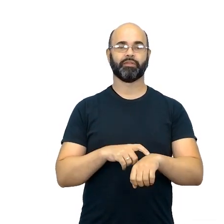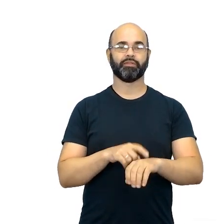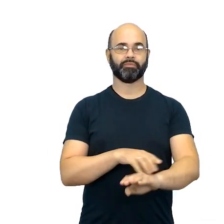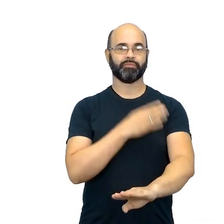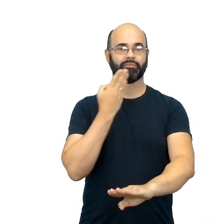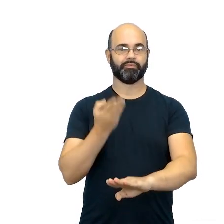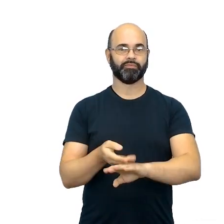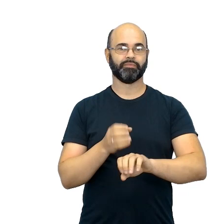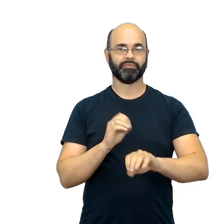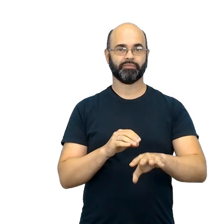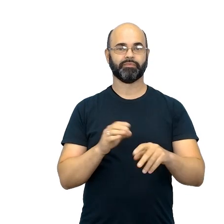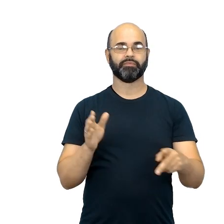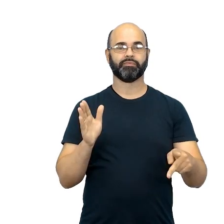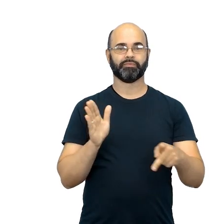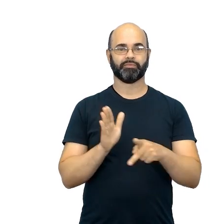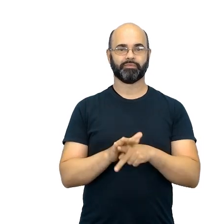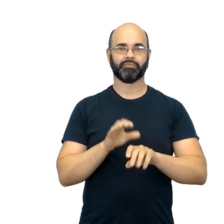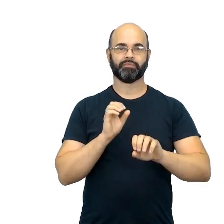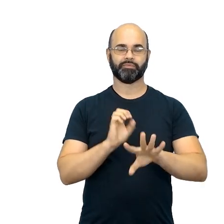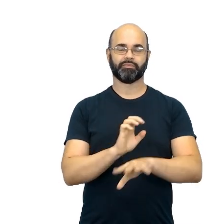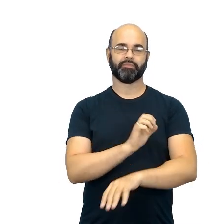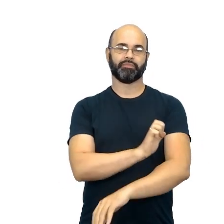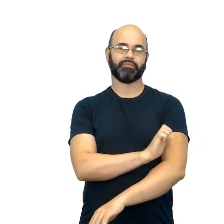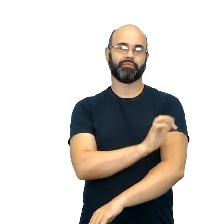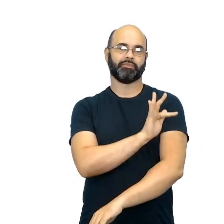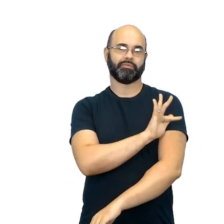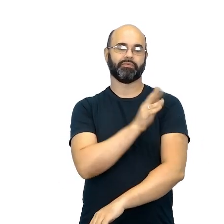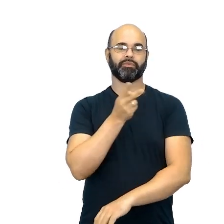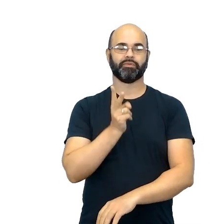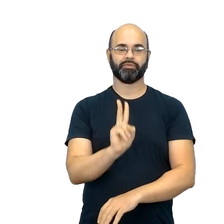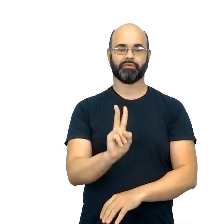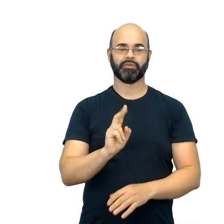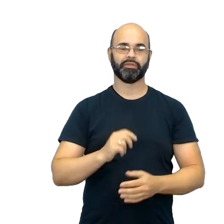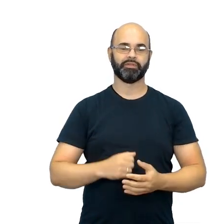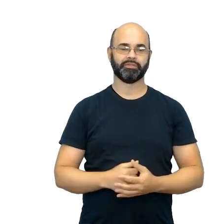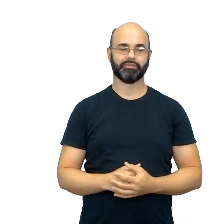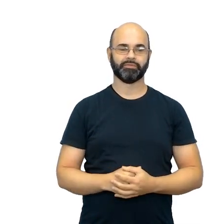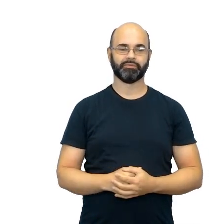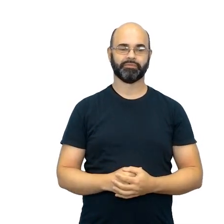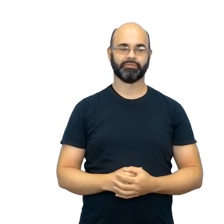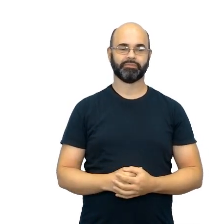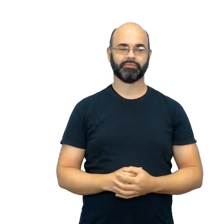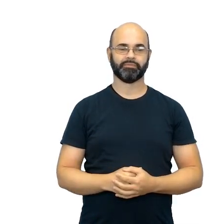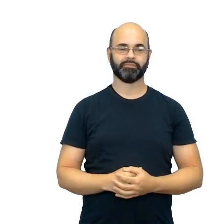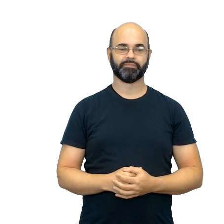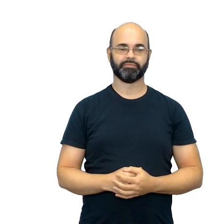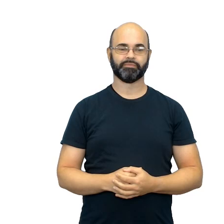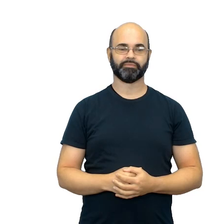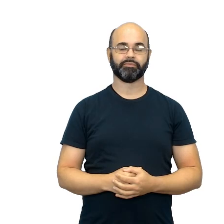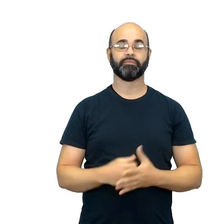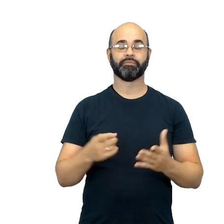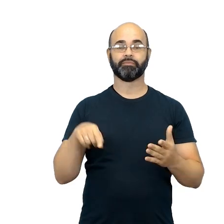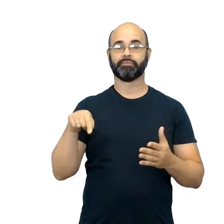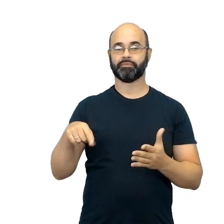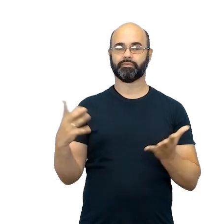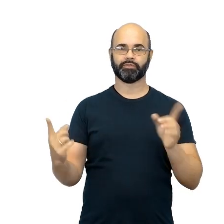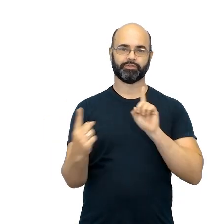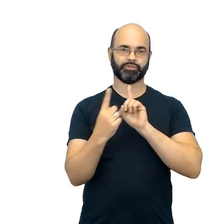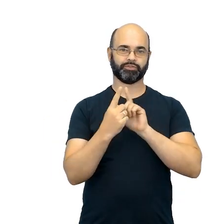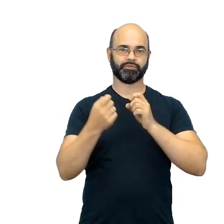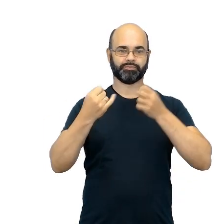ensino fundamental 2, no América Brasilense, aqui na região de Araraquara. Então, chegamos a essa formação, né, do